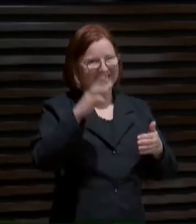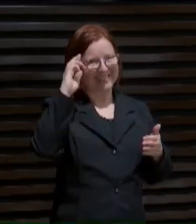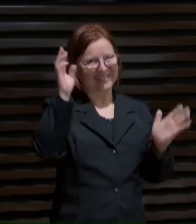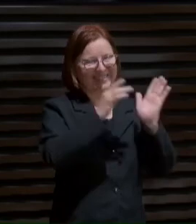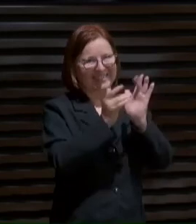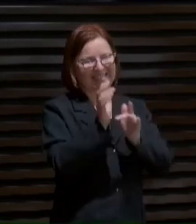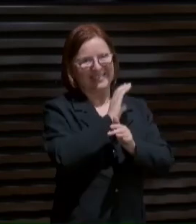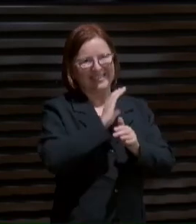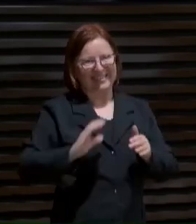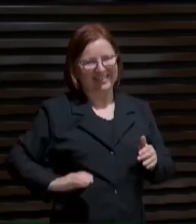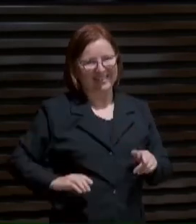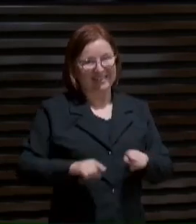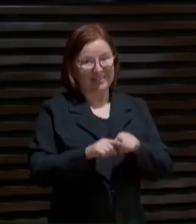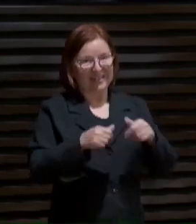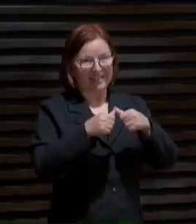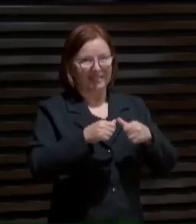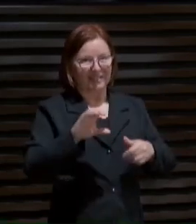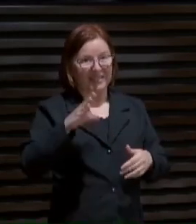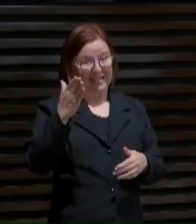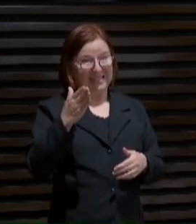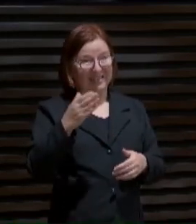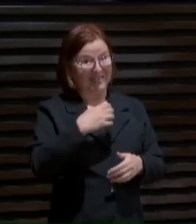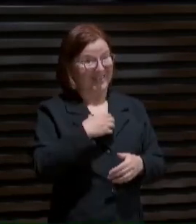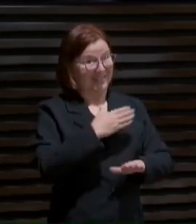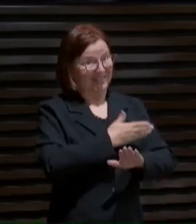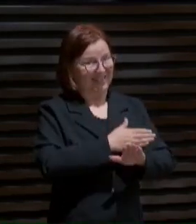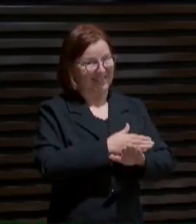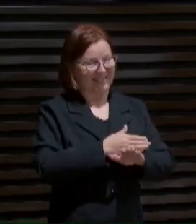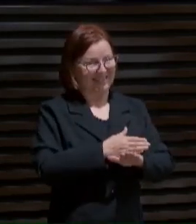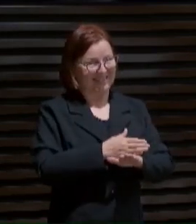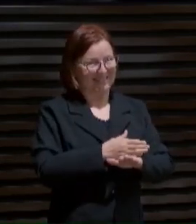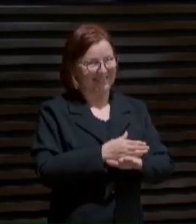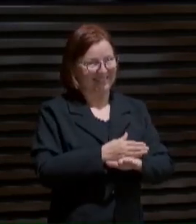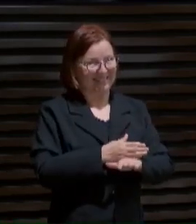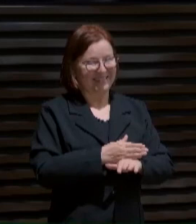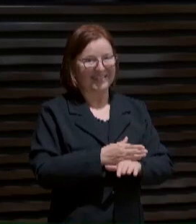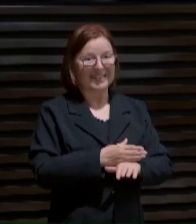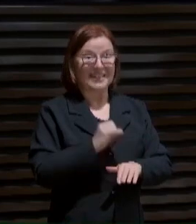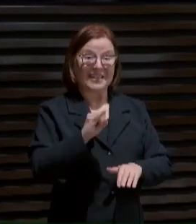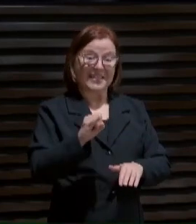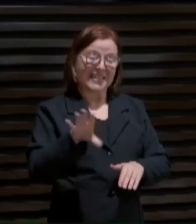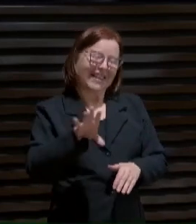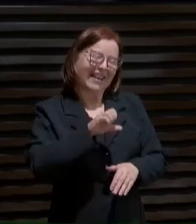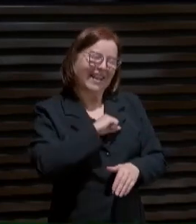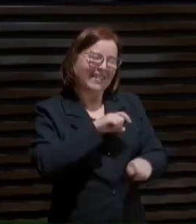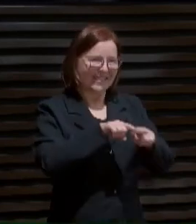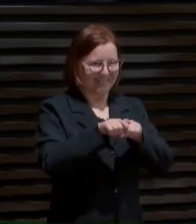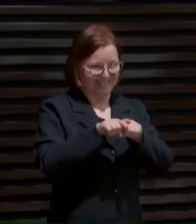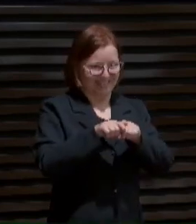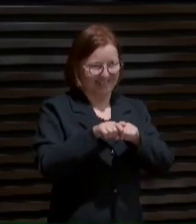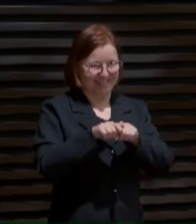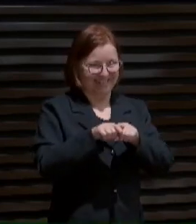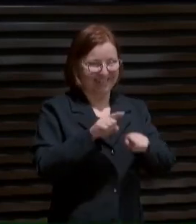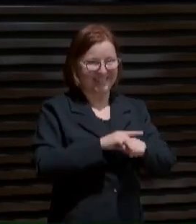mas isto acontece de uma maneira tão prática quando nós amamos os irmãos quando nós servimos